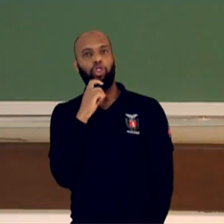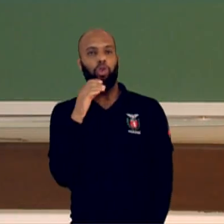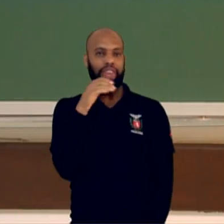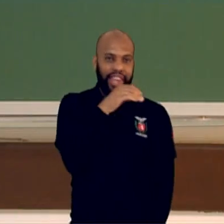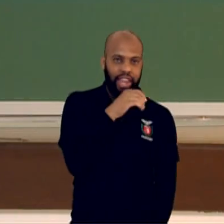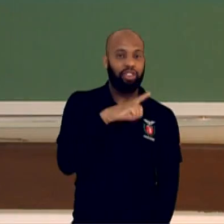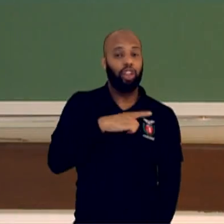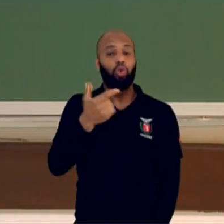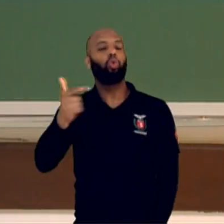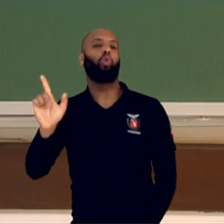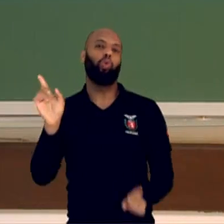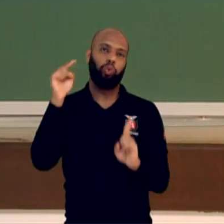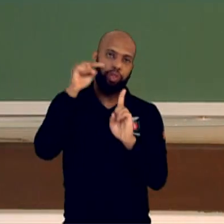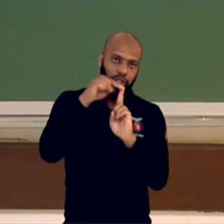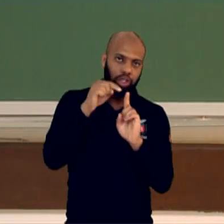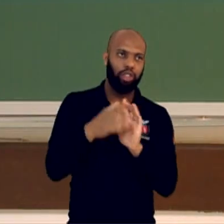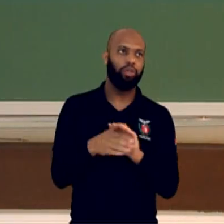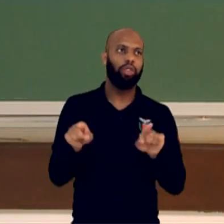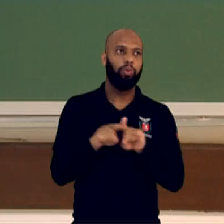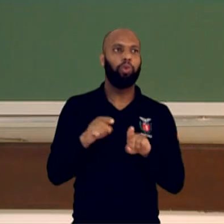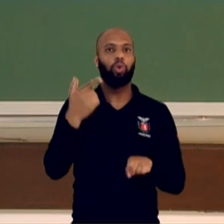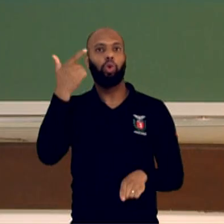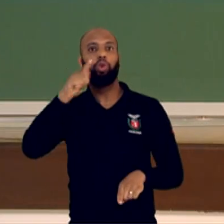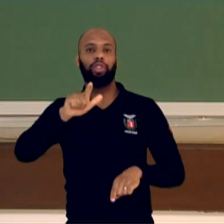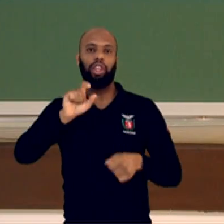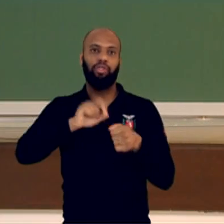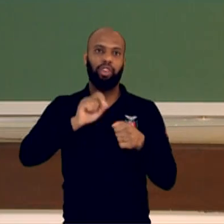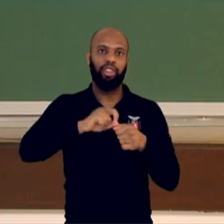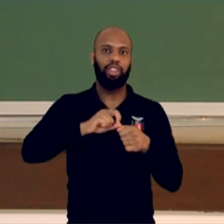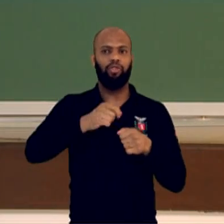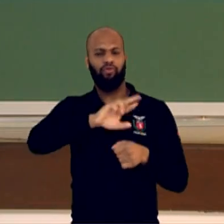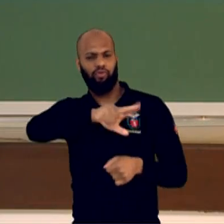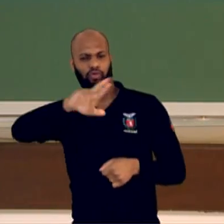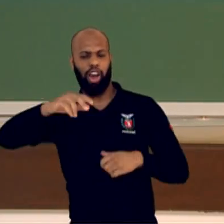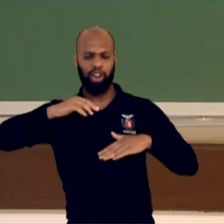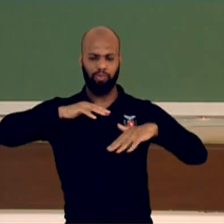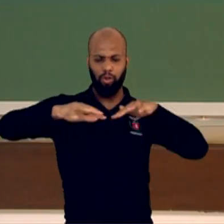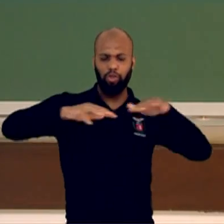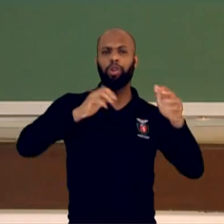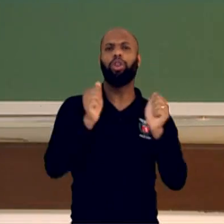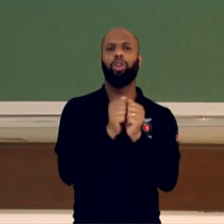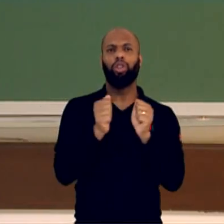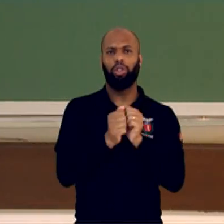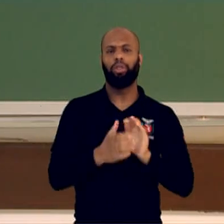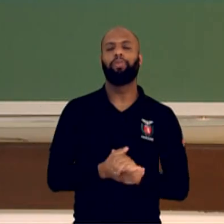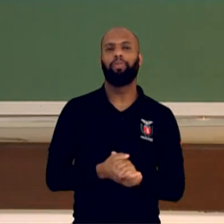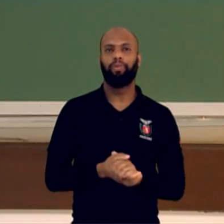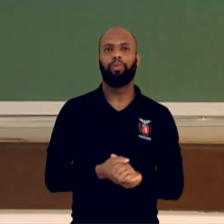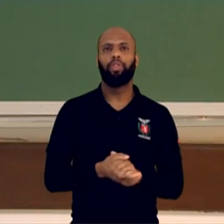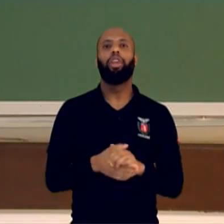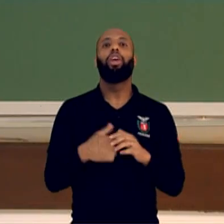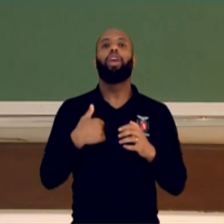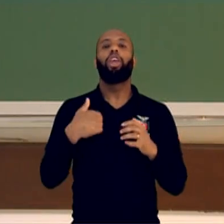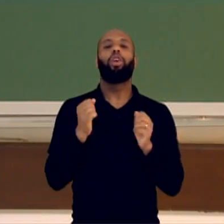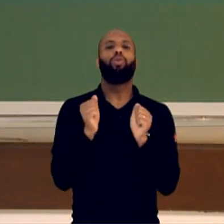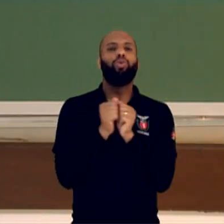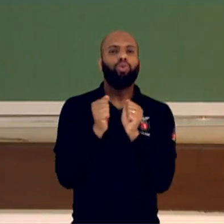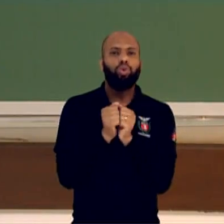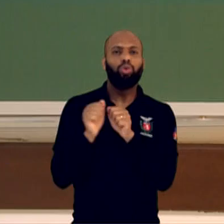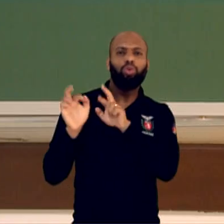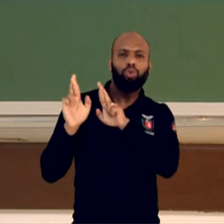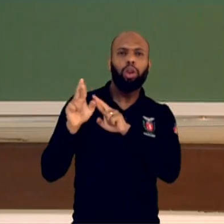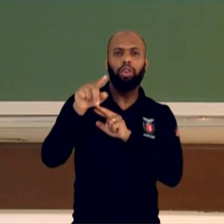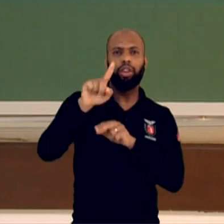outras funções, conseguem fazer mais que um movimento de uma vez só. Então, elas são complexas. Então, eu espero vocês na próxima aula, a